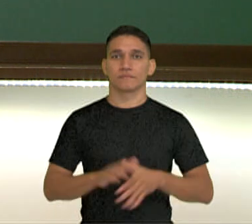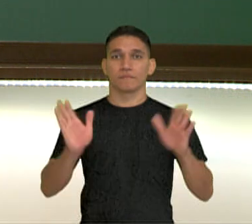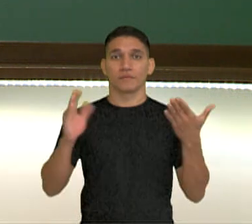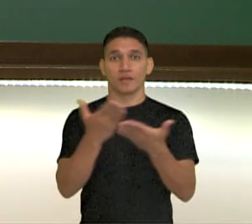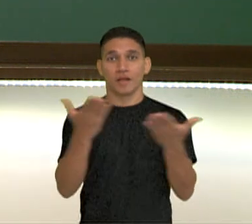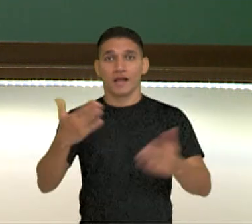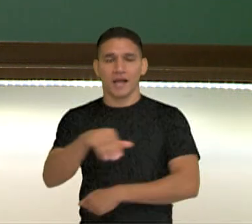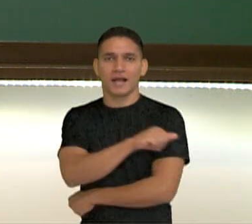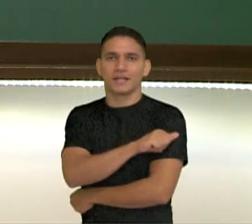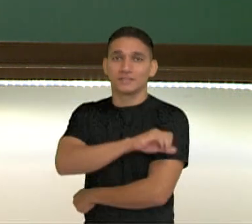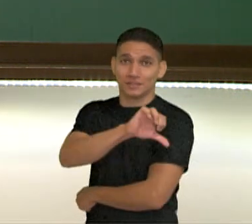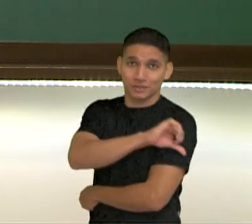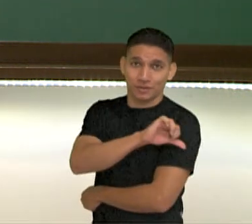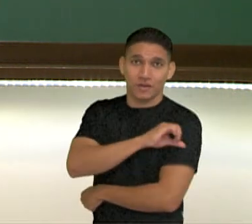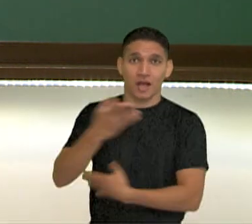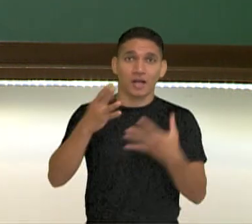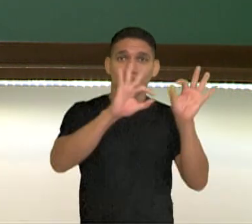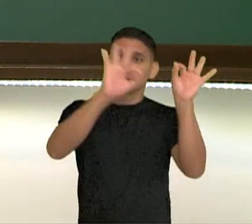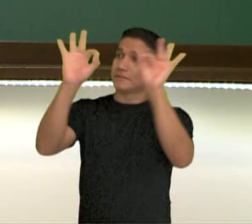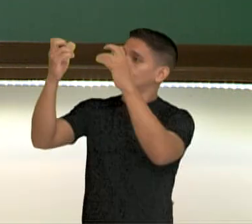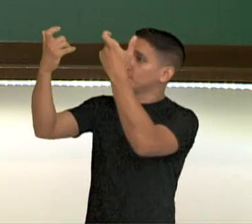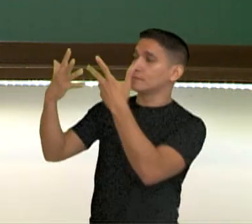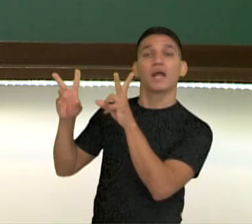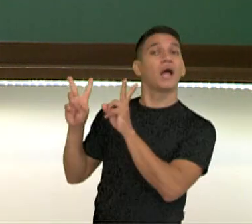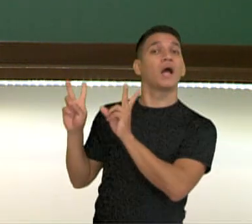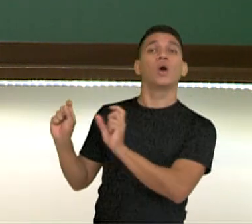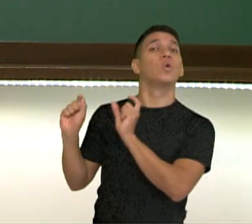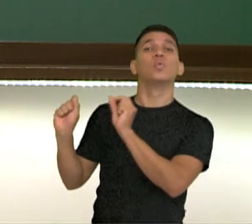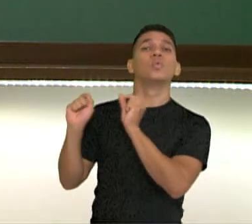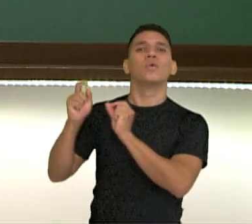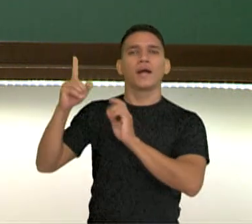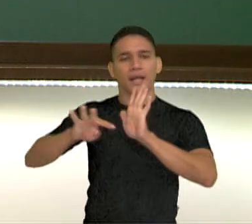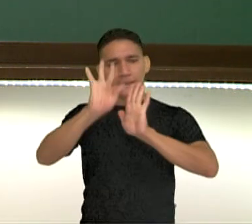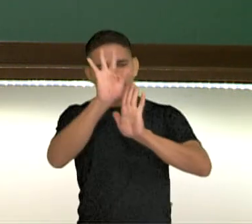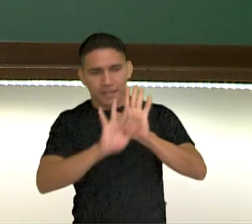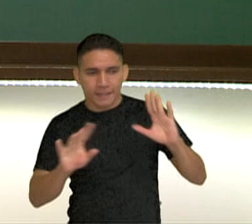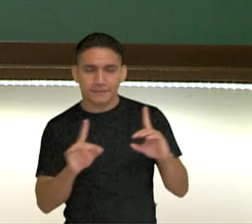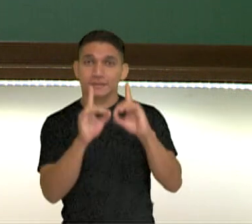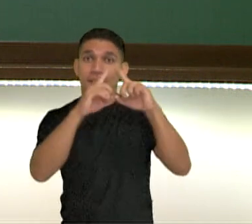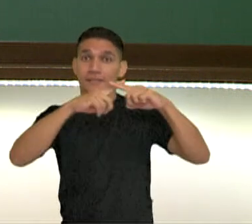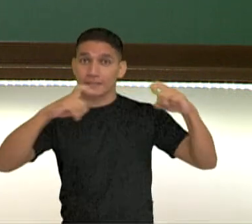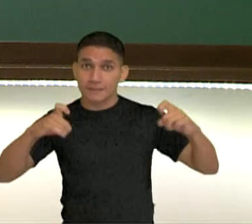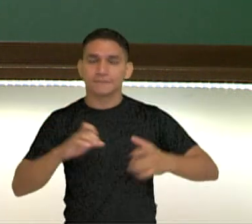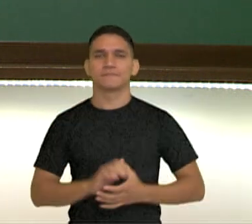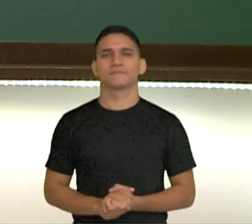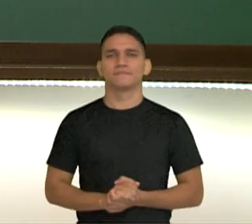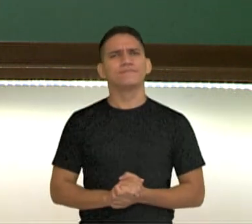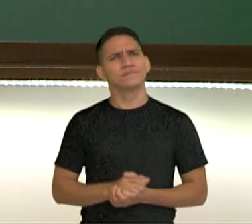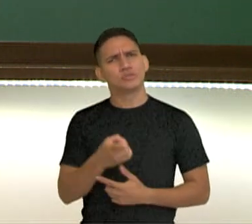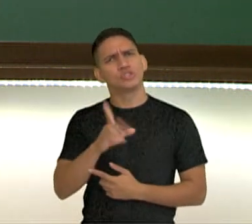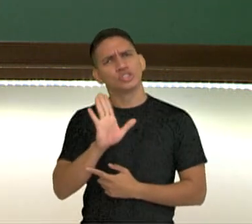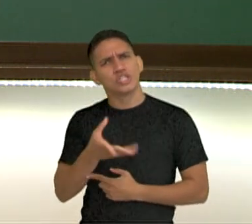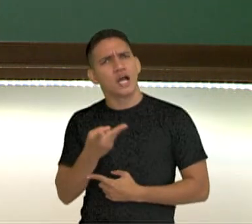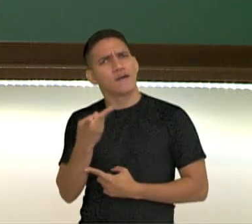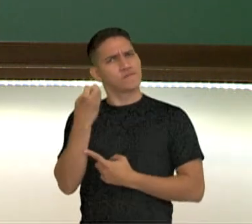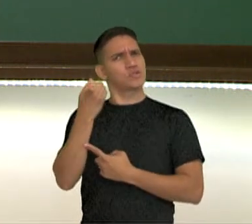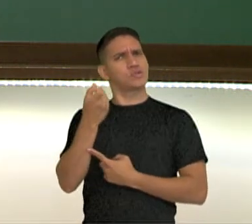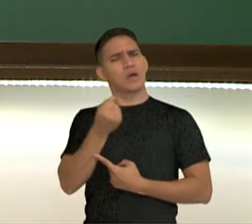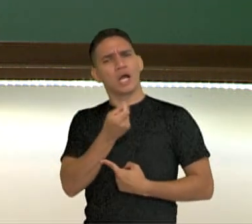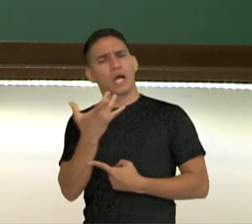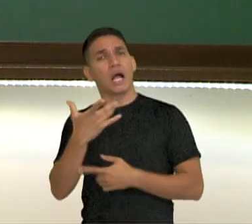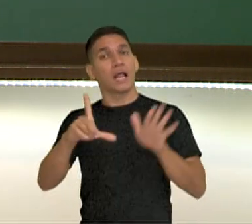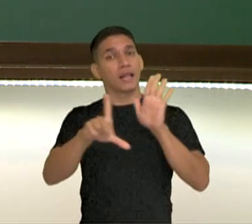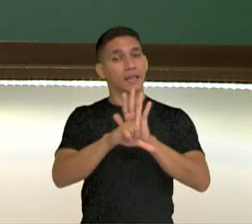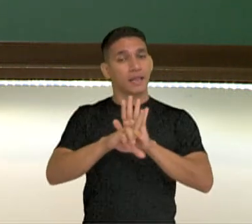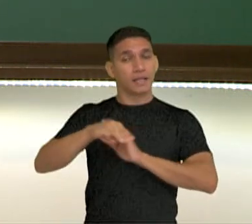Olá, estudantes do nono ano. Nesse vídeo vamos falar sobre o texto didático científico. Você já ouviu falar a respeito das leis